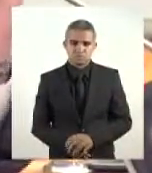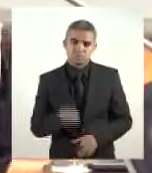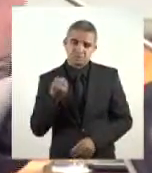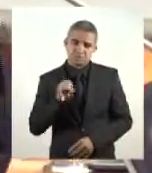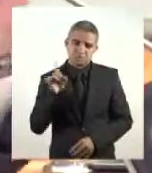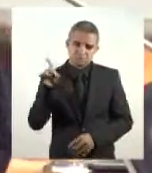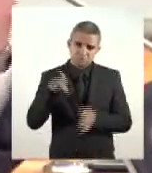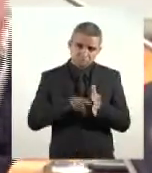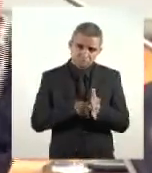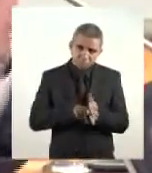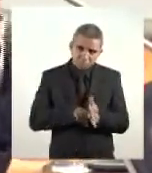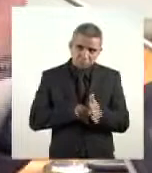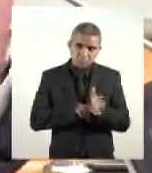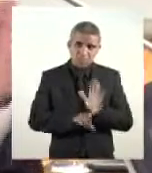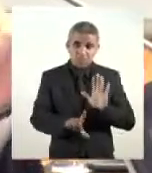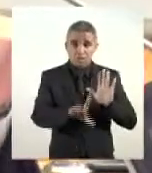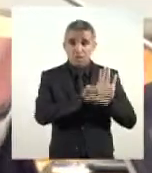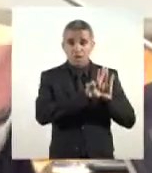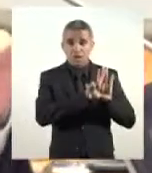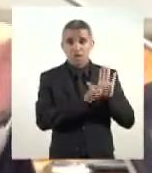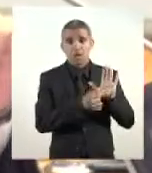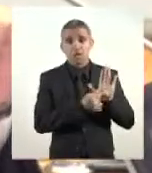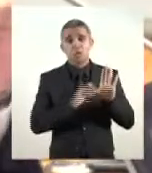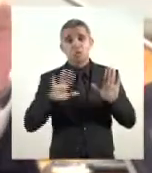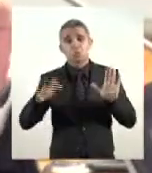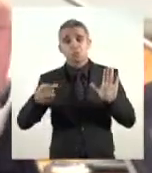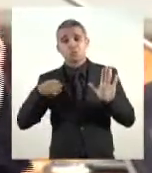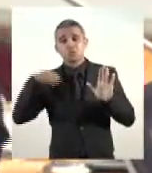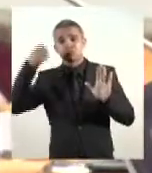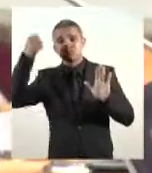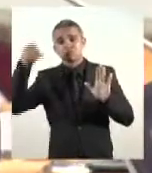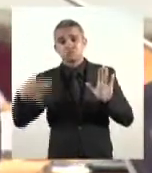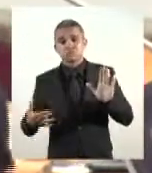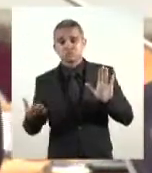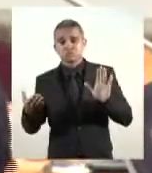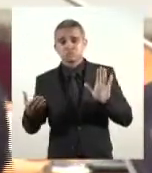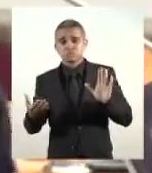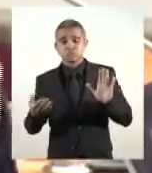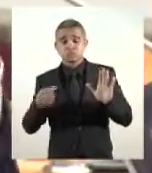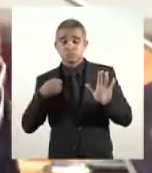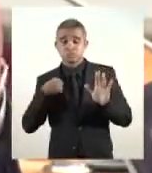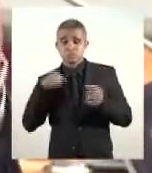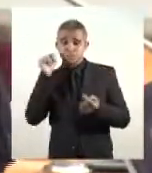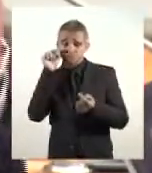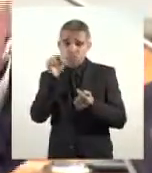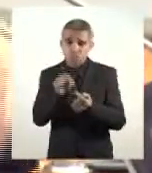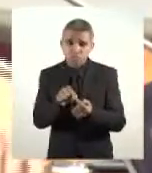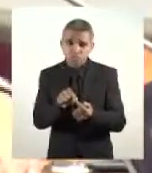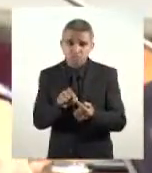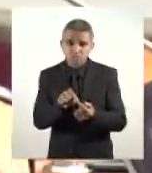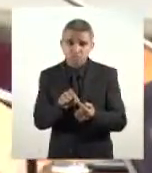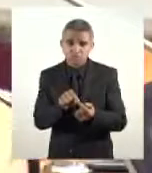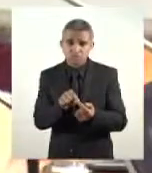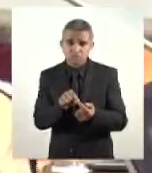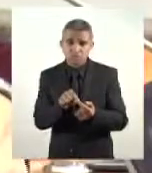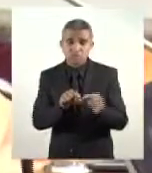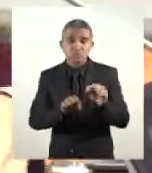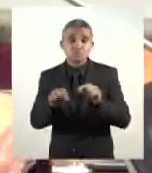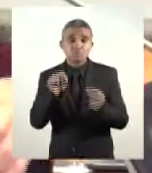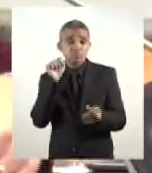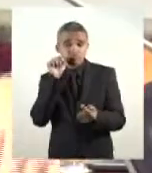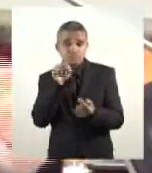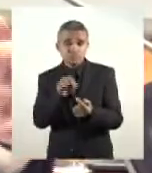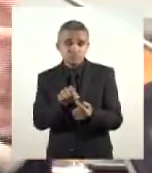pesquisando a questão da lei no momento em que eu falei aqui nesta tribuna. O meu objetivo é instalar